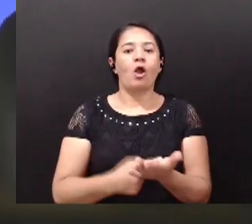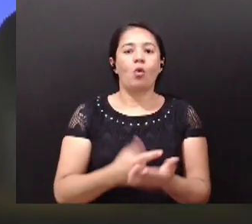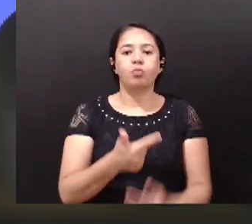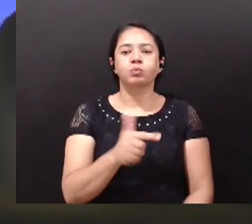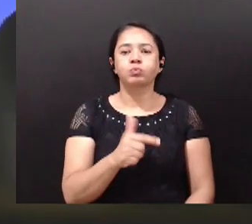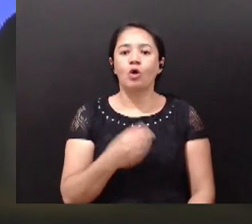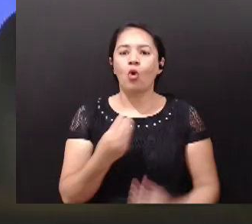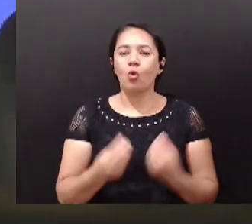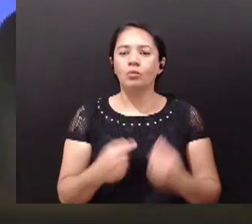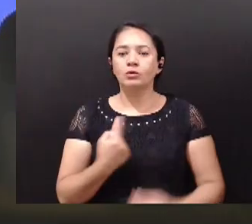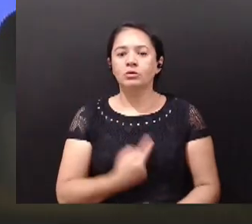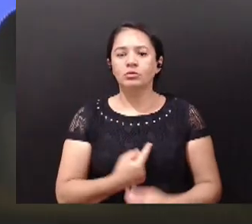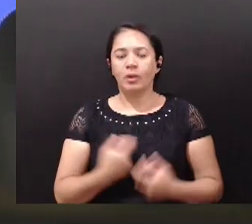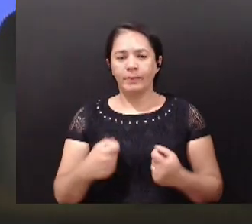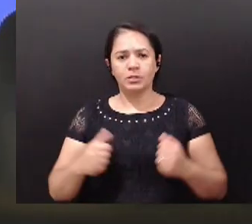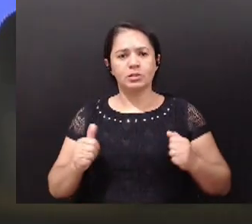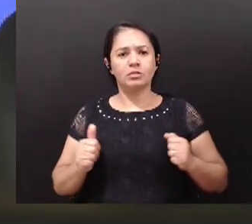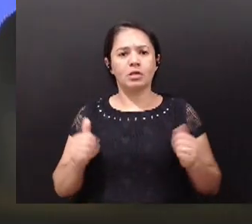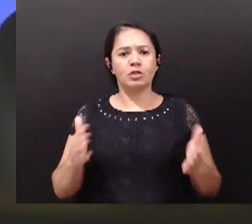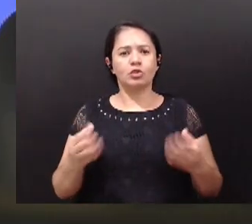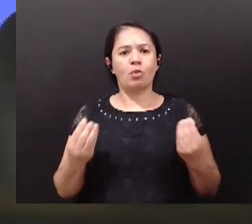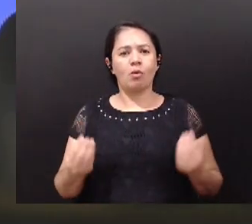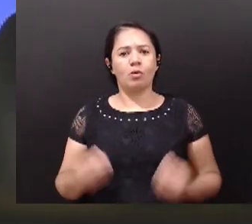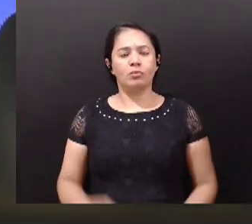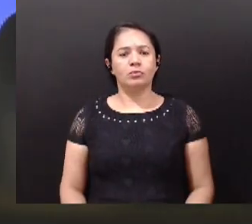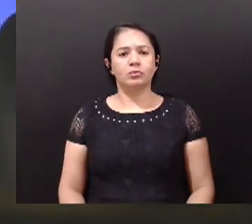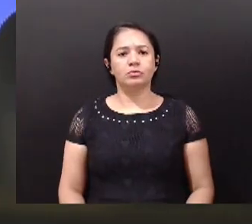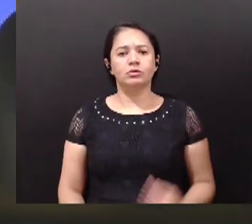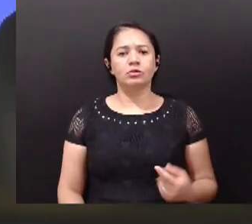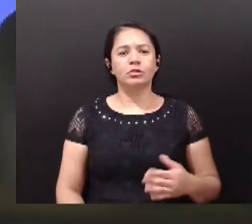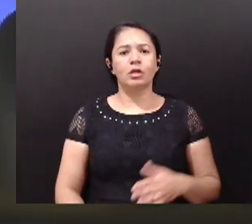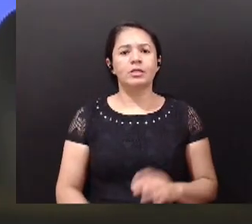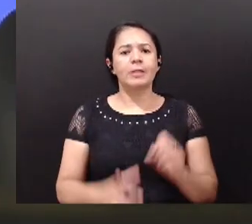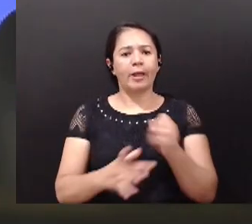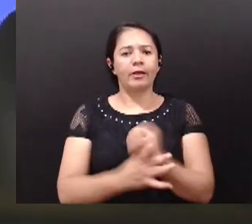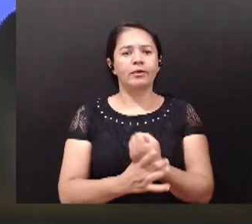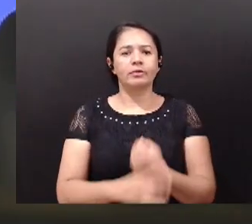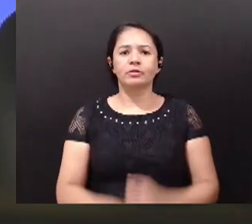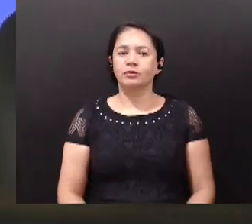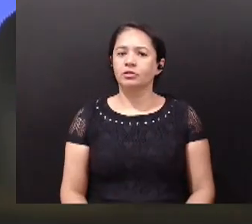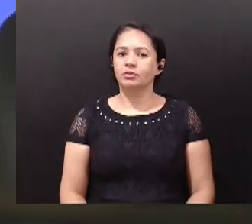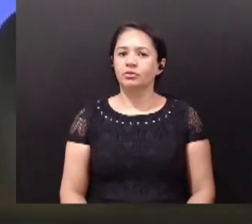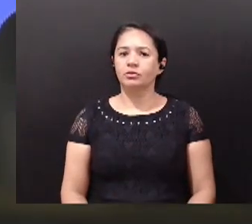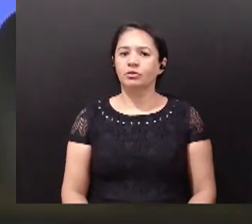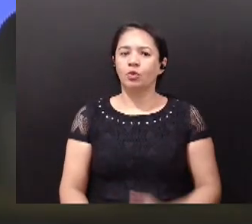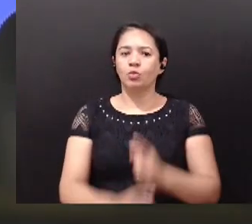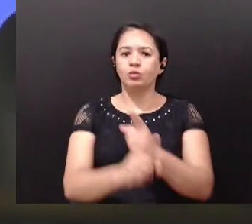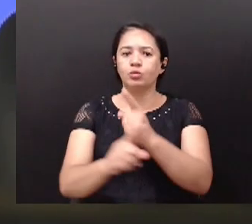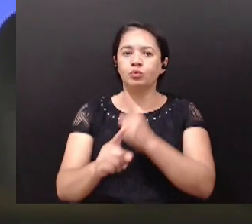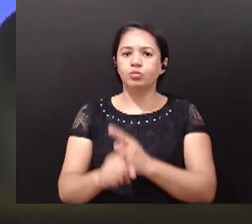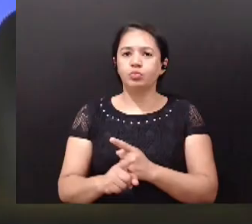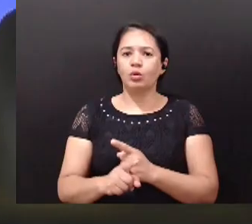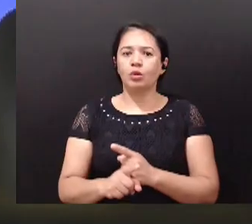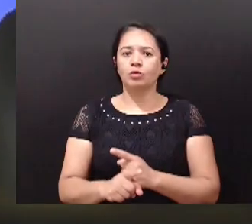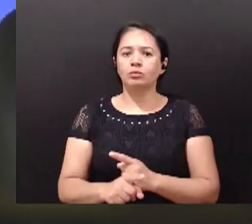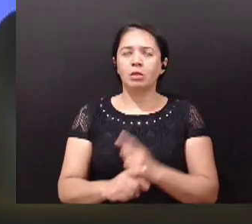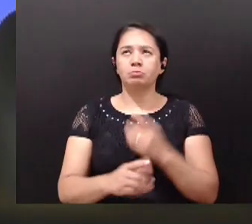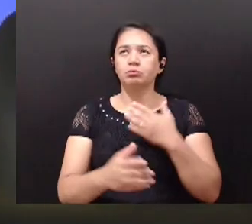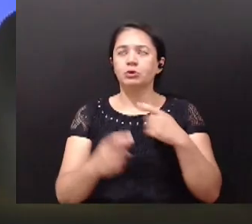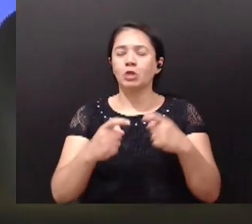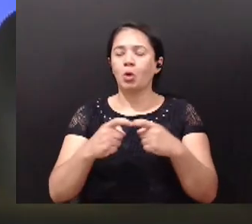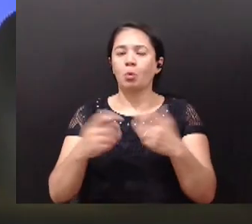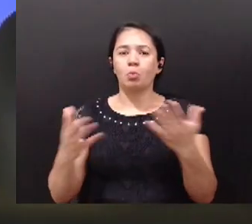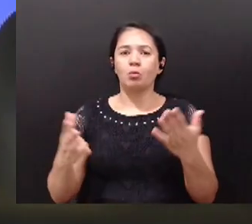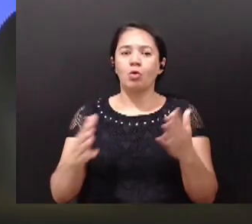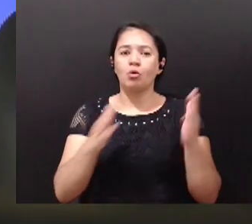deve agir? Como é que a gente faz para garantir que o atendimento, seja da consulta ou seja o prosseguimento